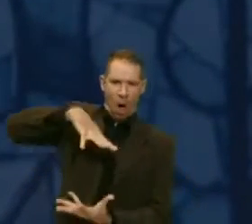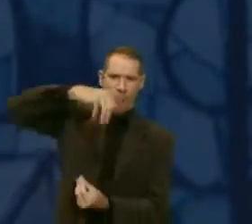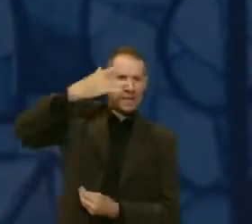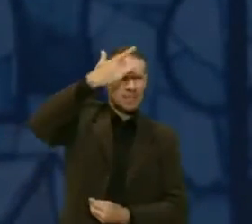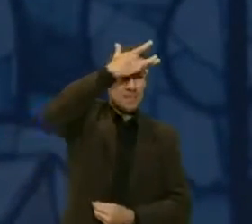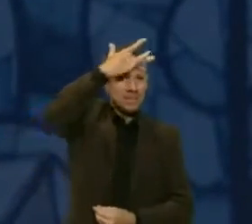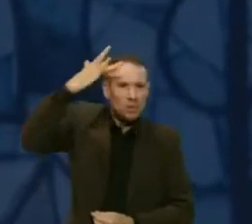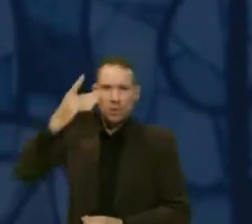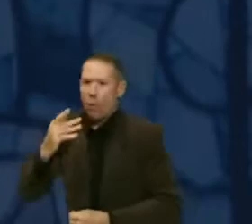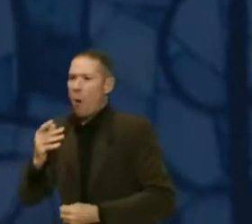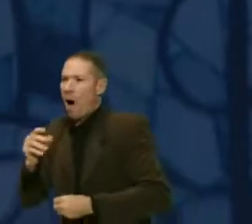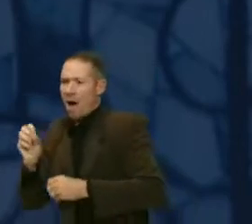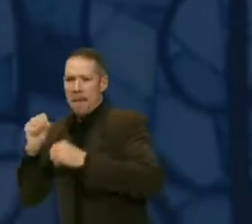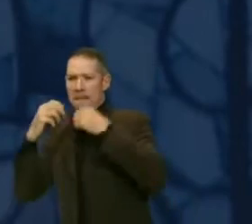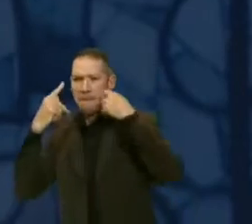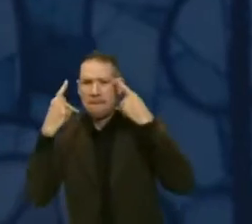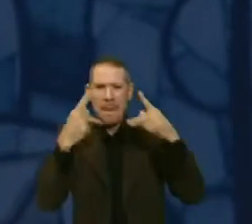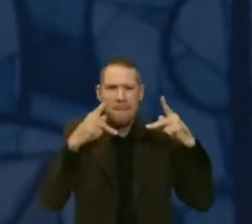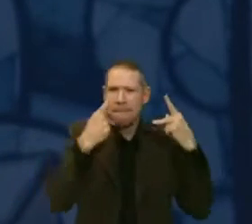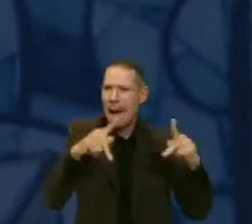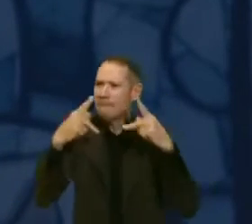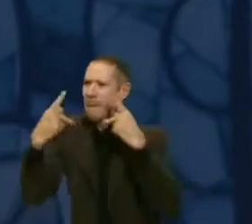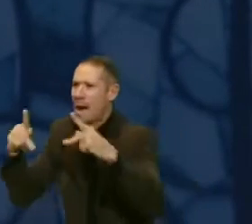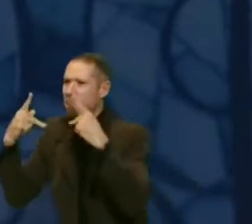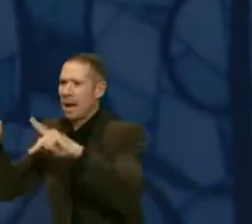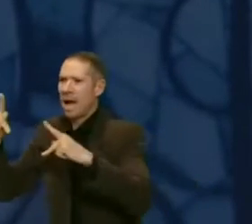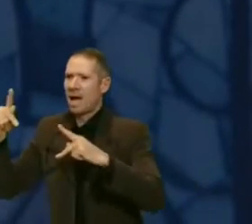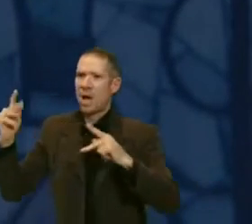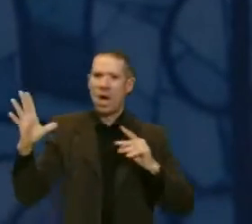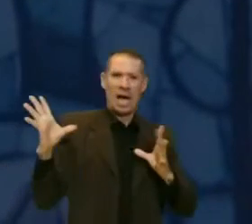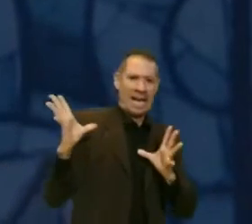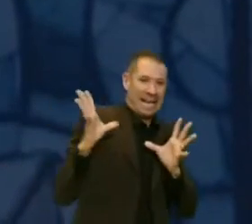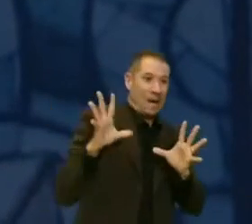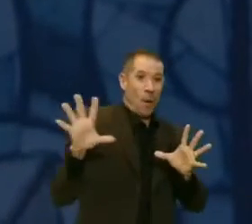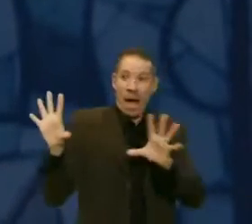próximos dias se nós orarmos.